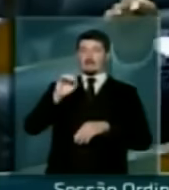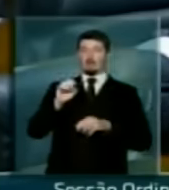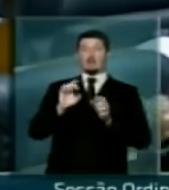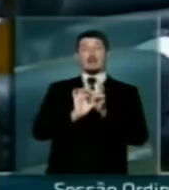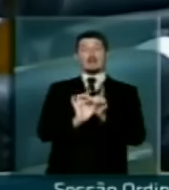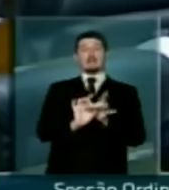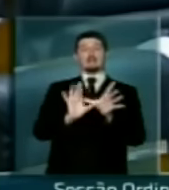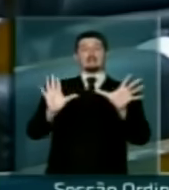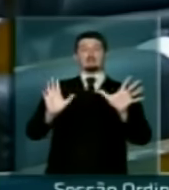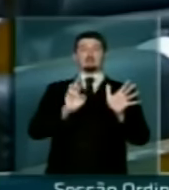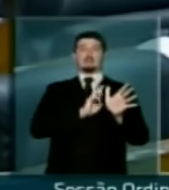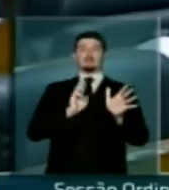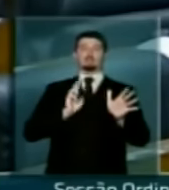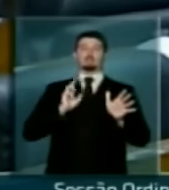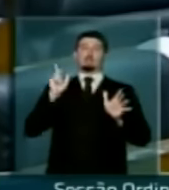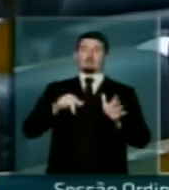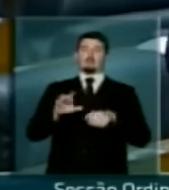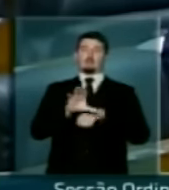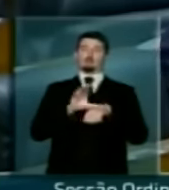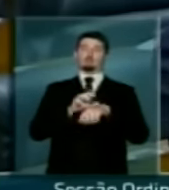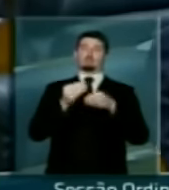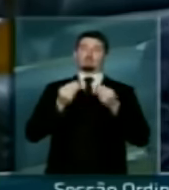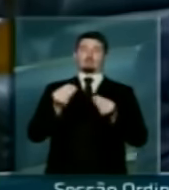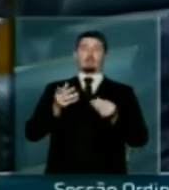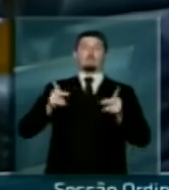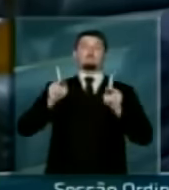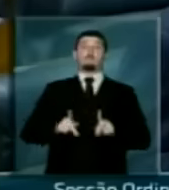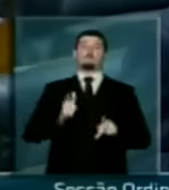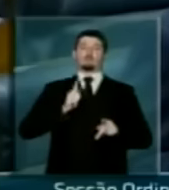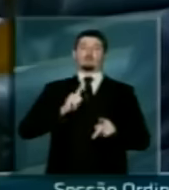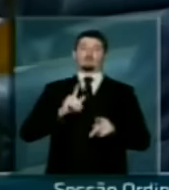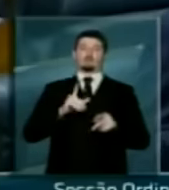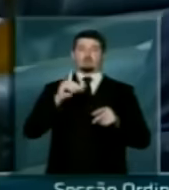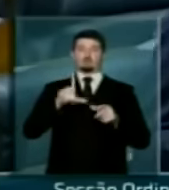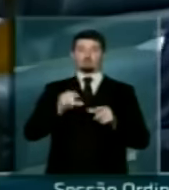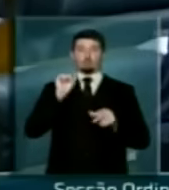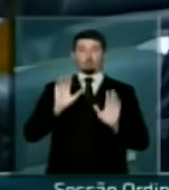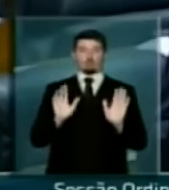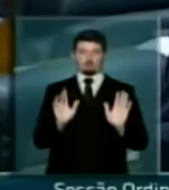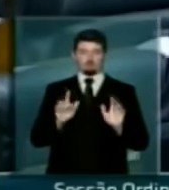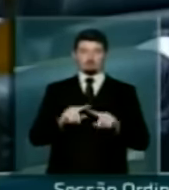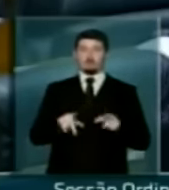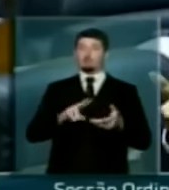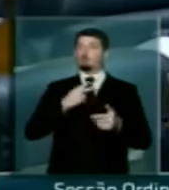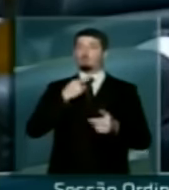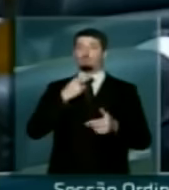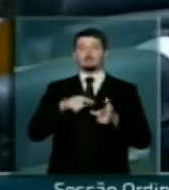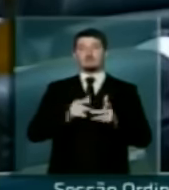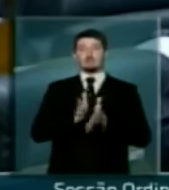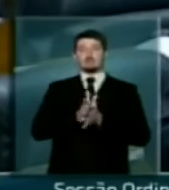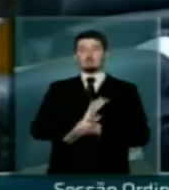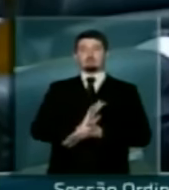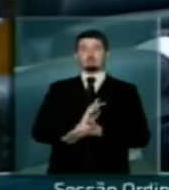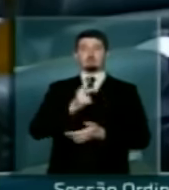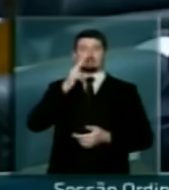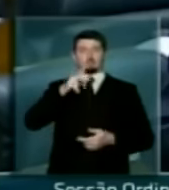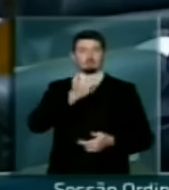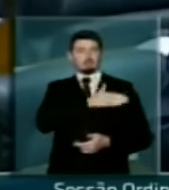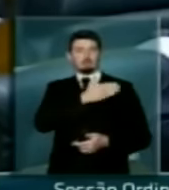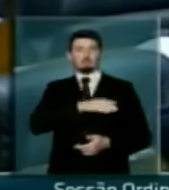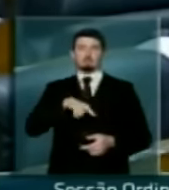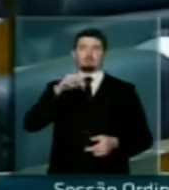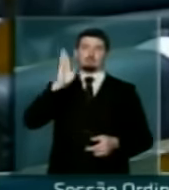garantida pela Constituição Brasileira. No entanto, essa liberdade não pode ser traduzida nas intolerâncias que nós vemos no